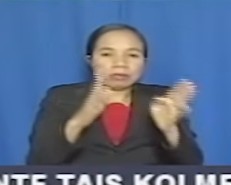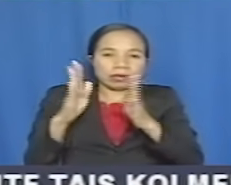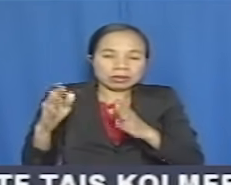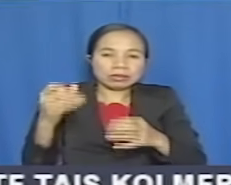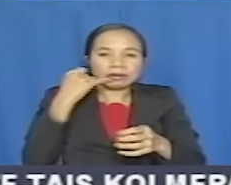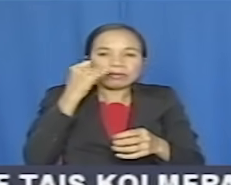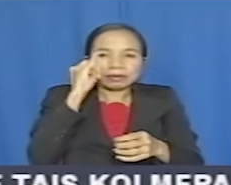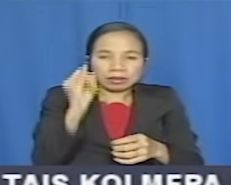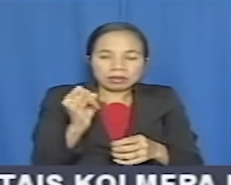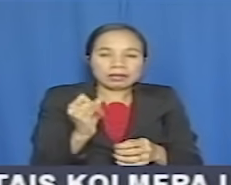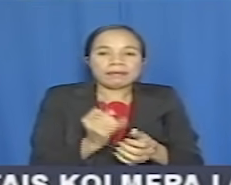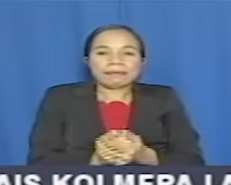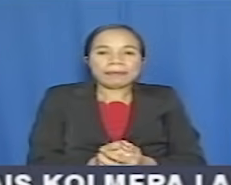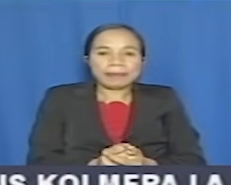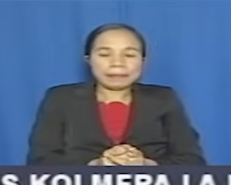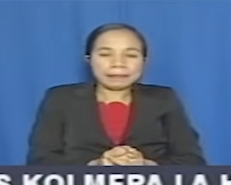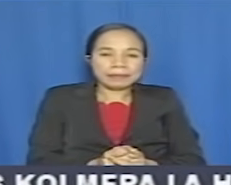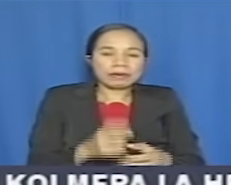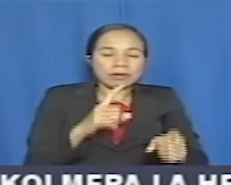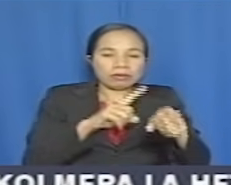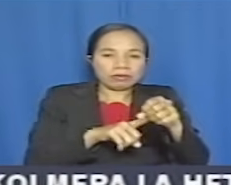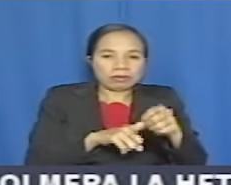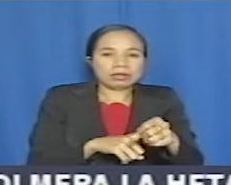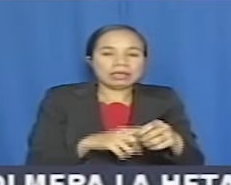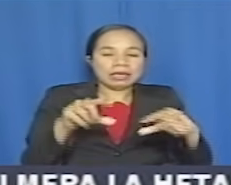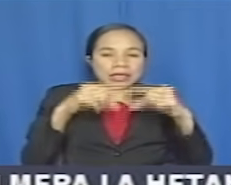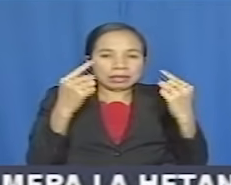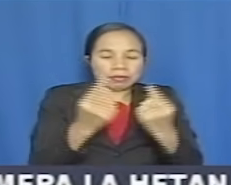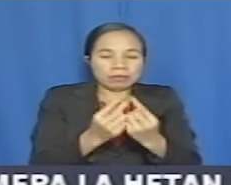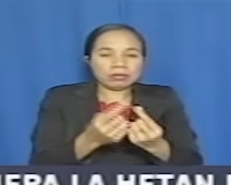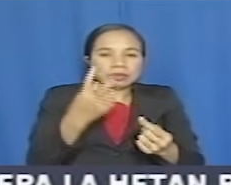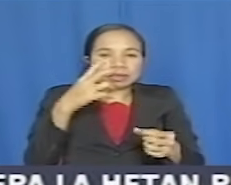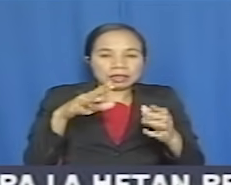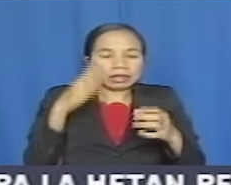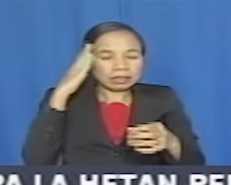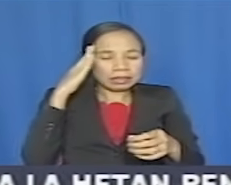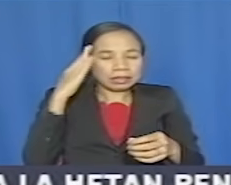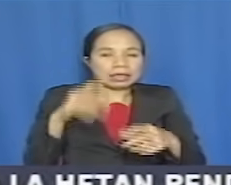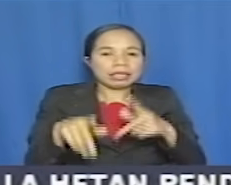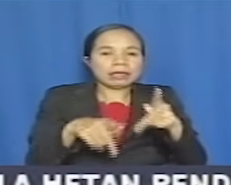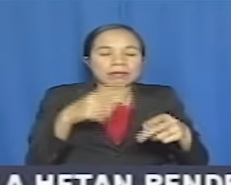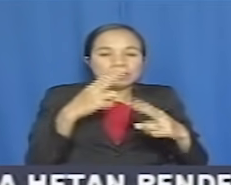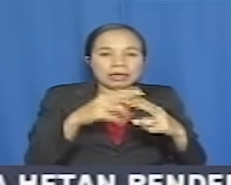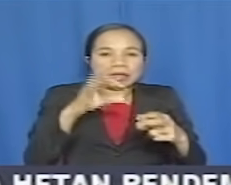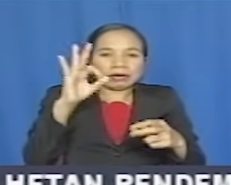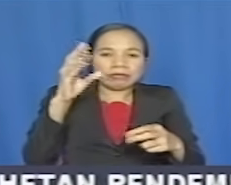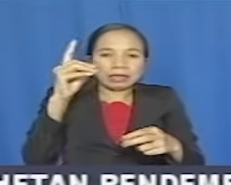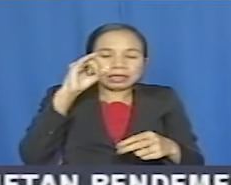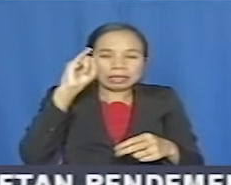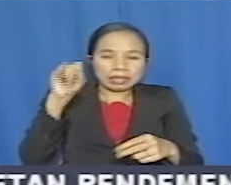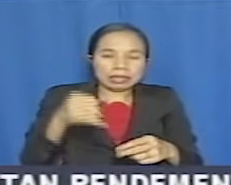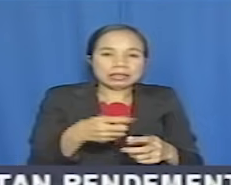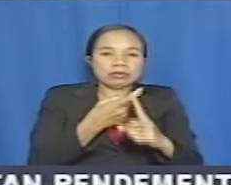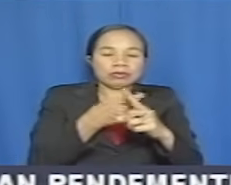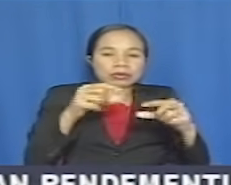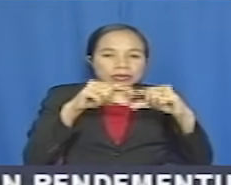processo investigação. Lioras Balon, equipa MOS, detecta tan cidadão inicial FDS, use arte